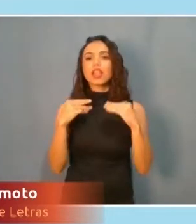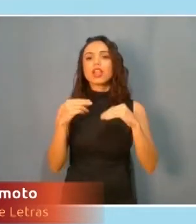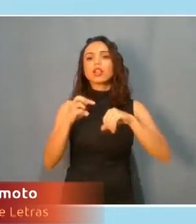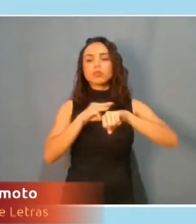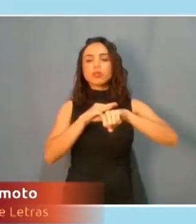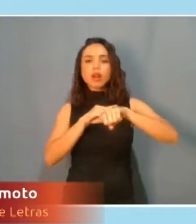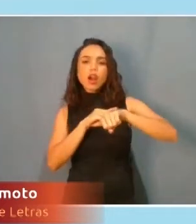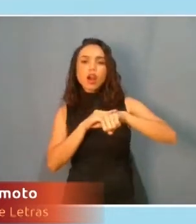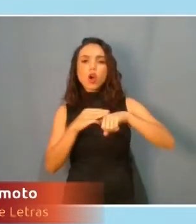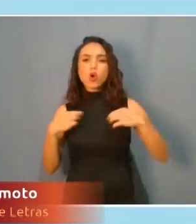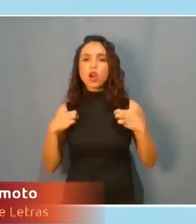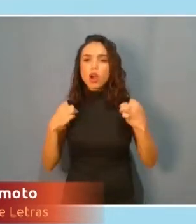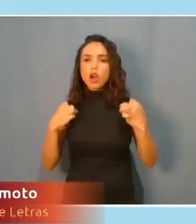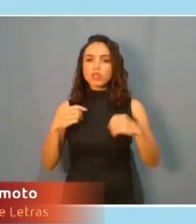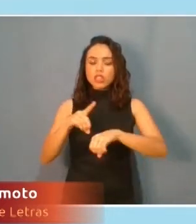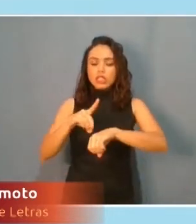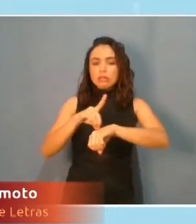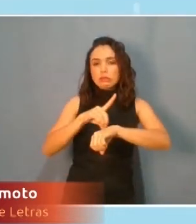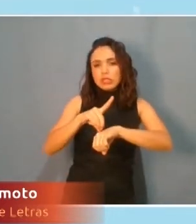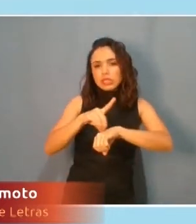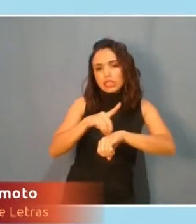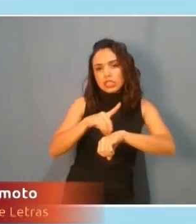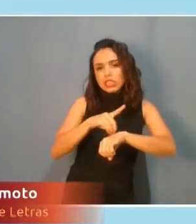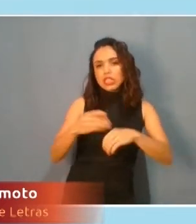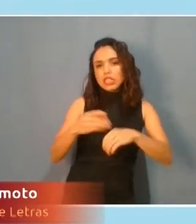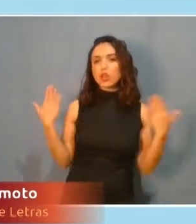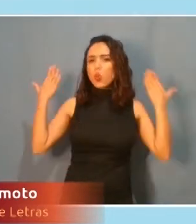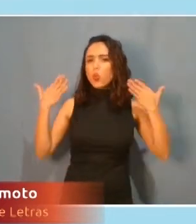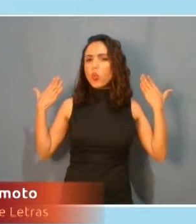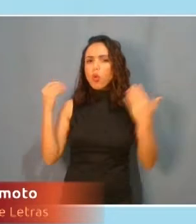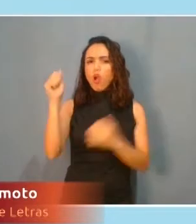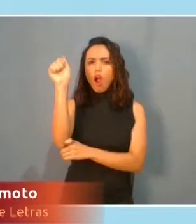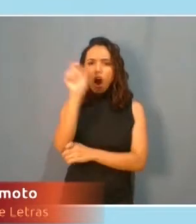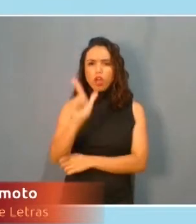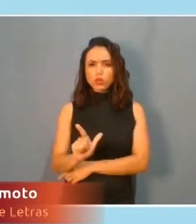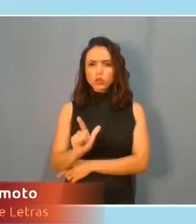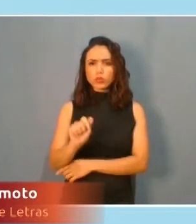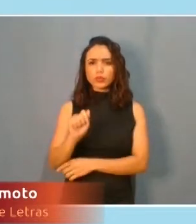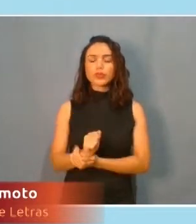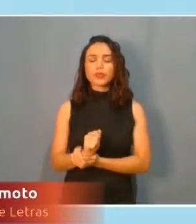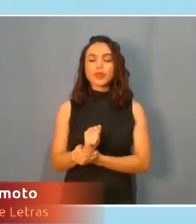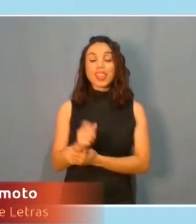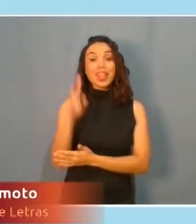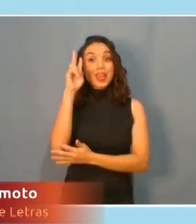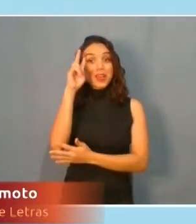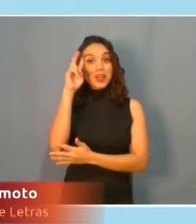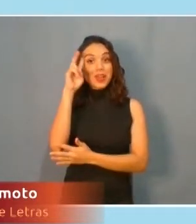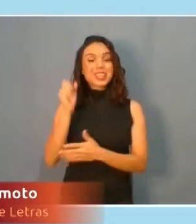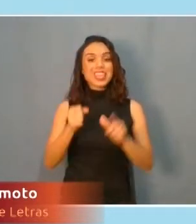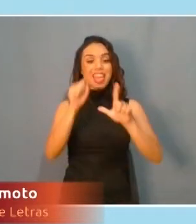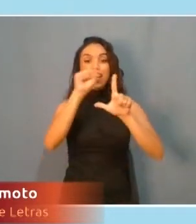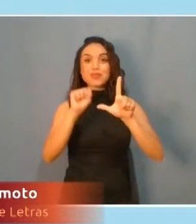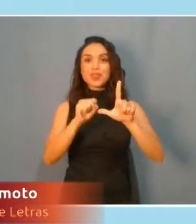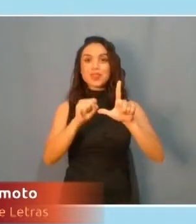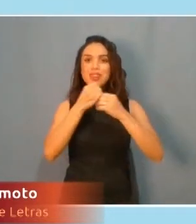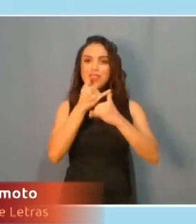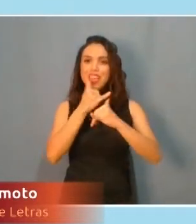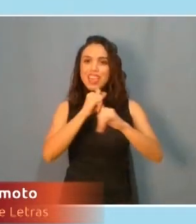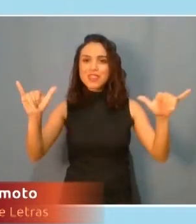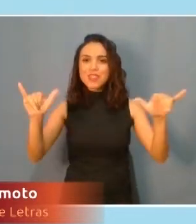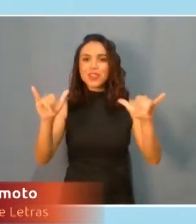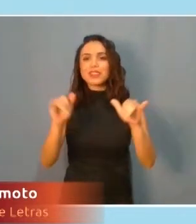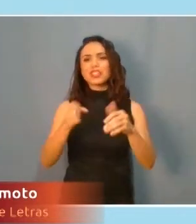um fundo azul. Lembrando a você que o nosso programa é exibido e transmitido em diferentes plataformas. Na